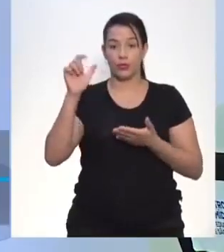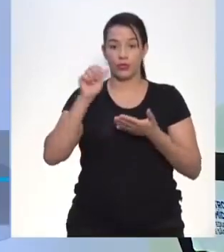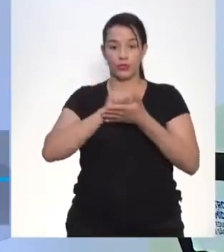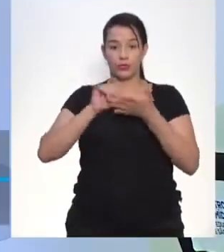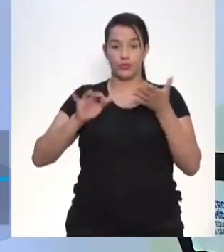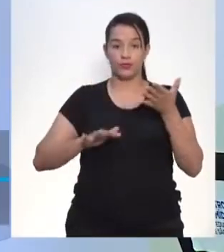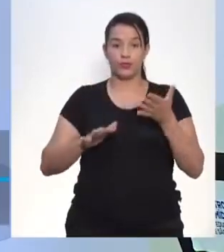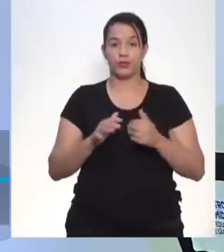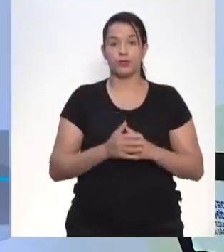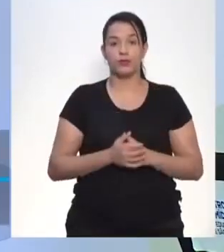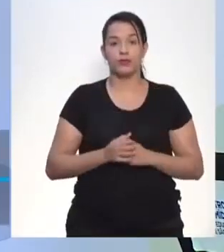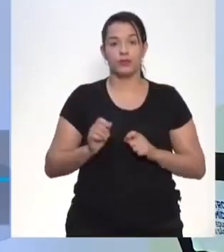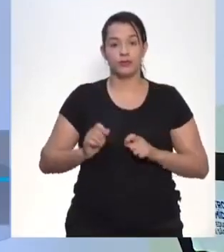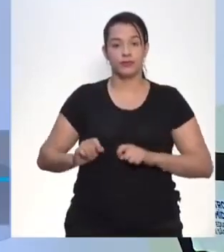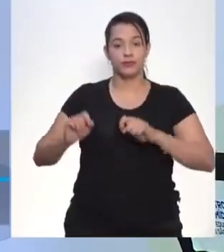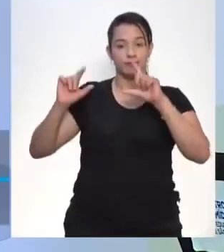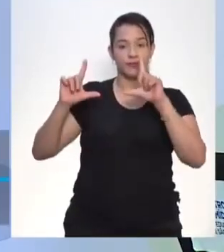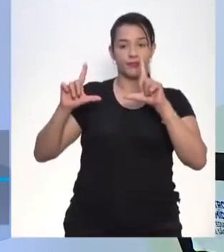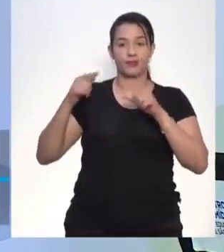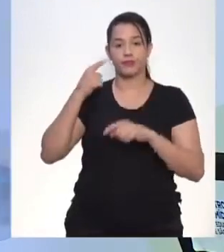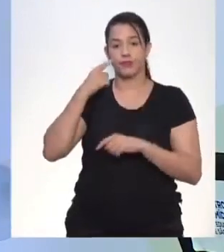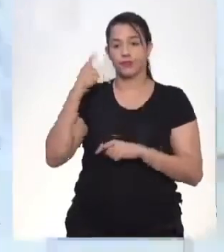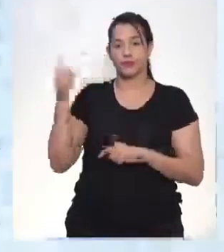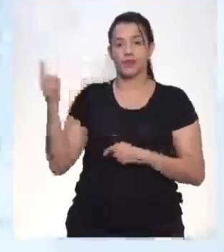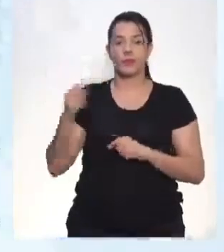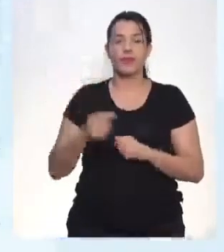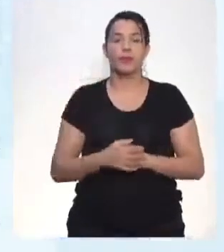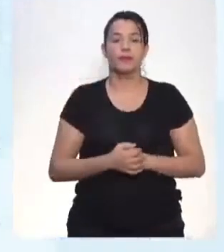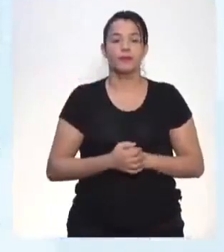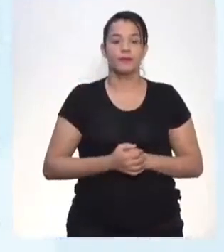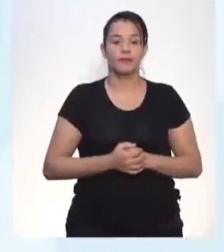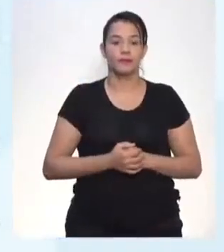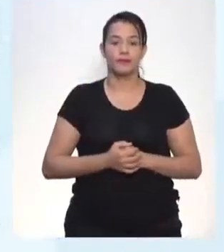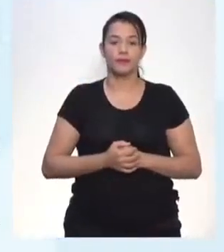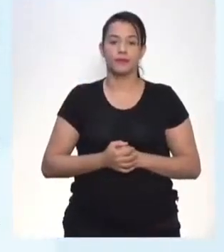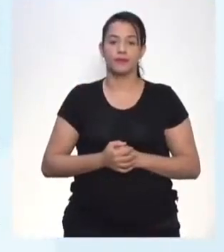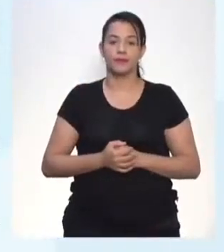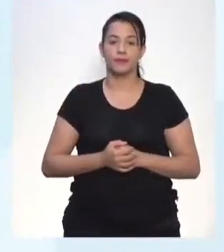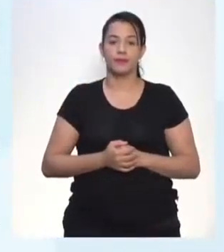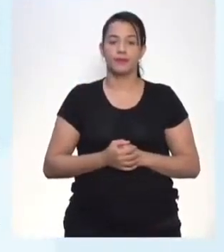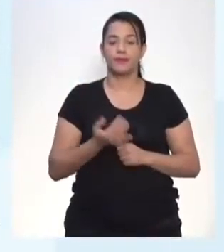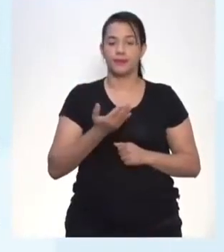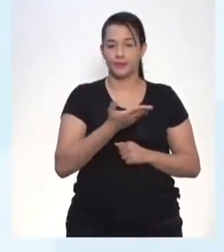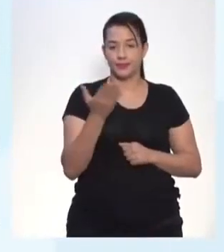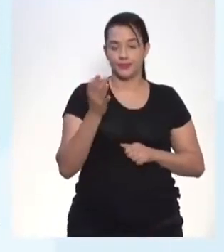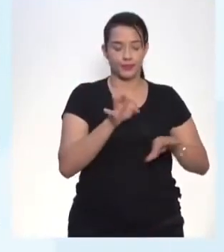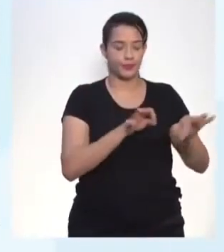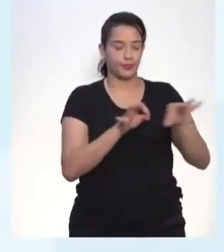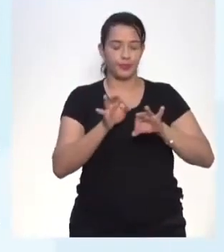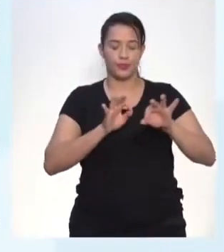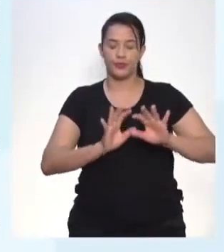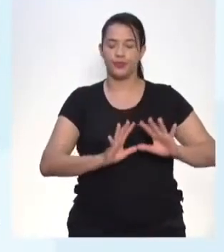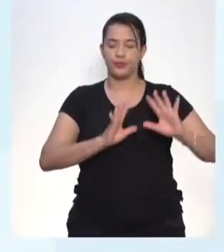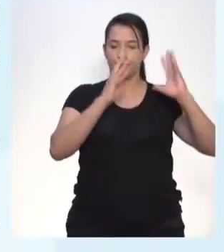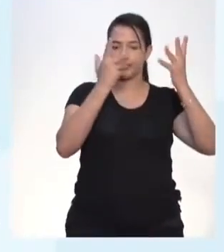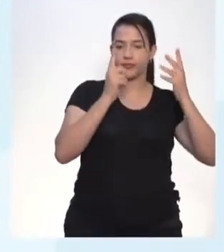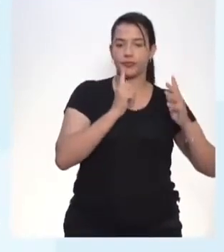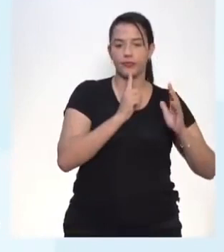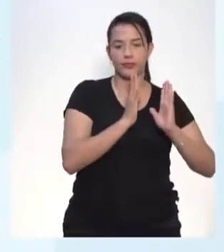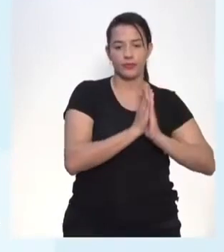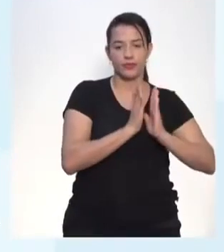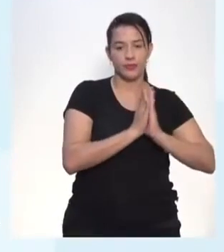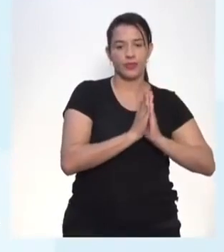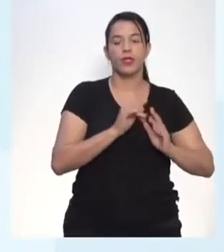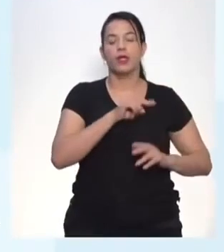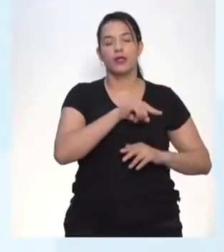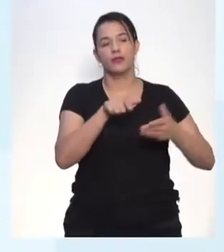próxima atividade. Na telinha de vocês vai aparecer, que é a seguinte, ó. Para a organização de uma festa de aniversário,